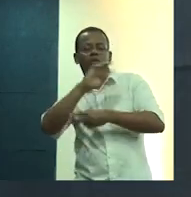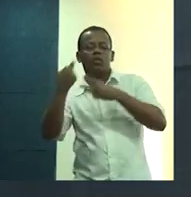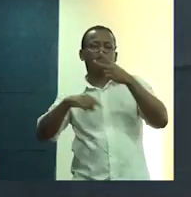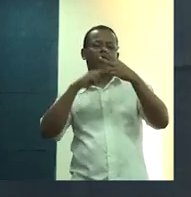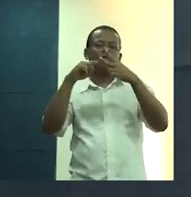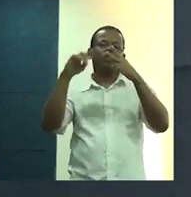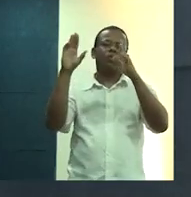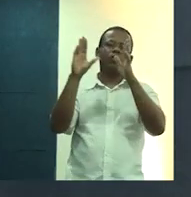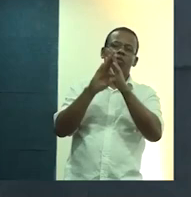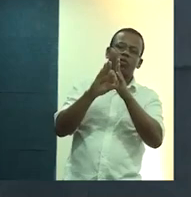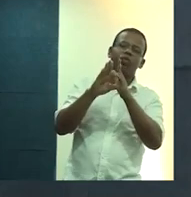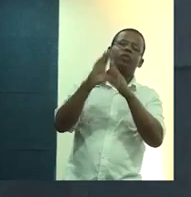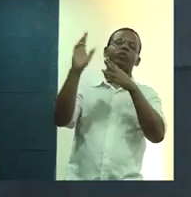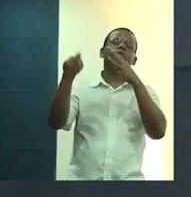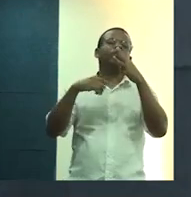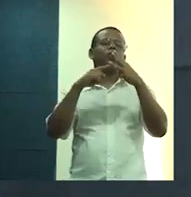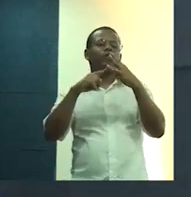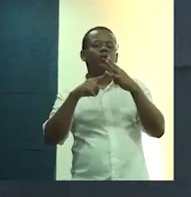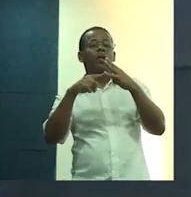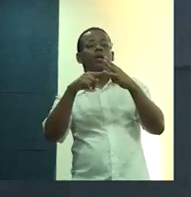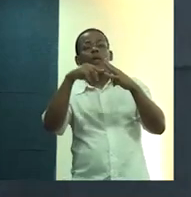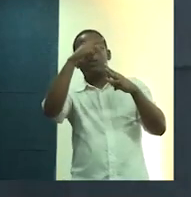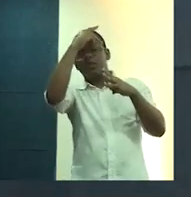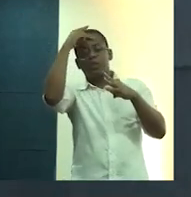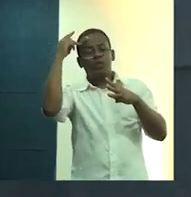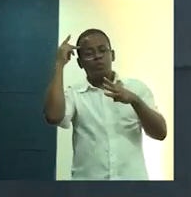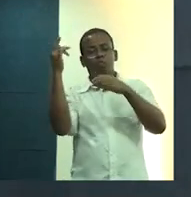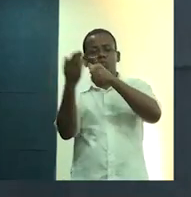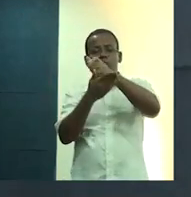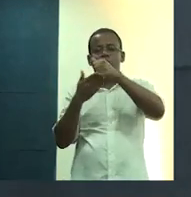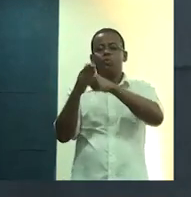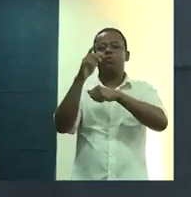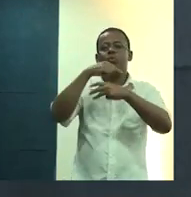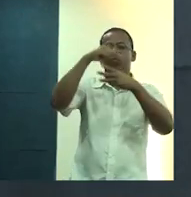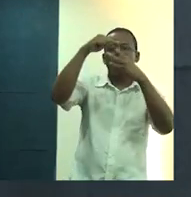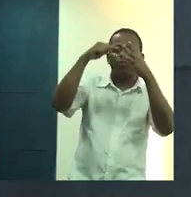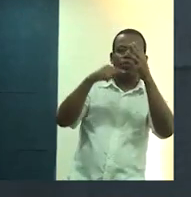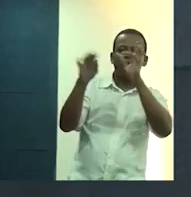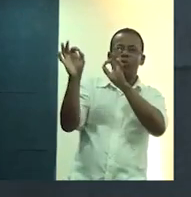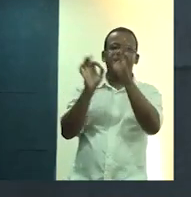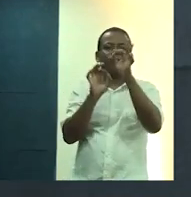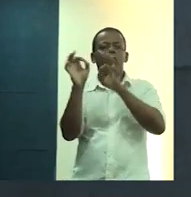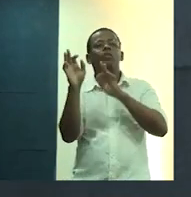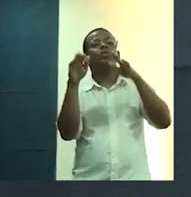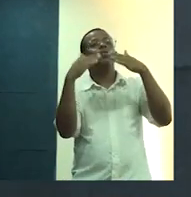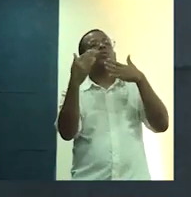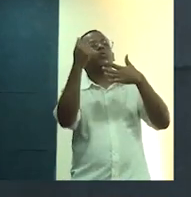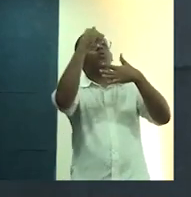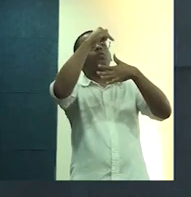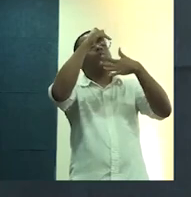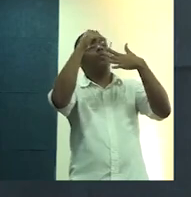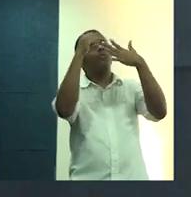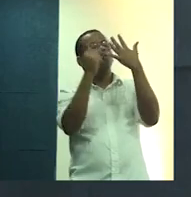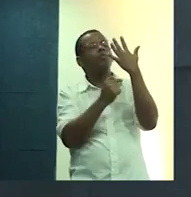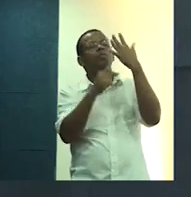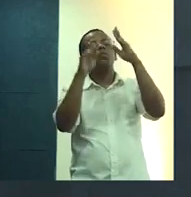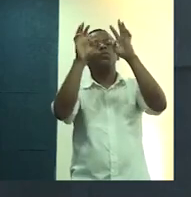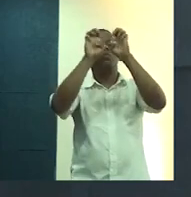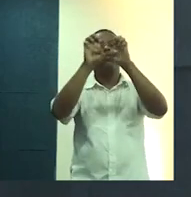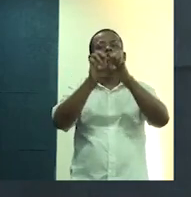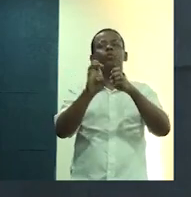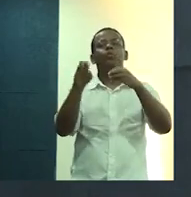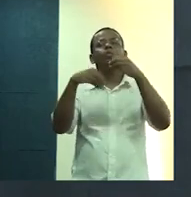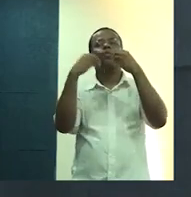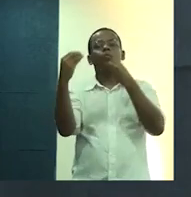dados locais esses agentes territoriais de base para definir a lógica do programa quais daquelas Matriz quase quase